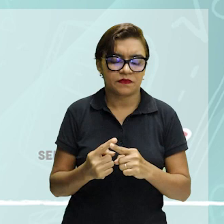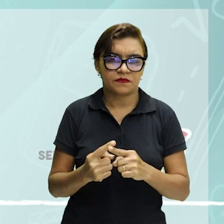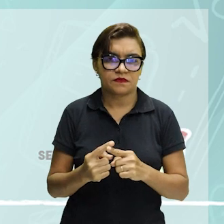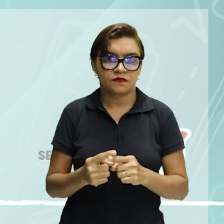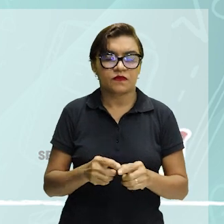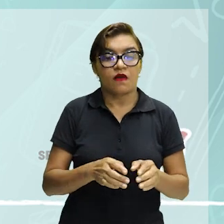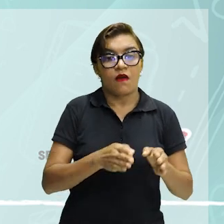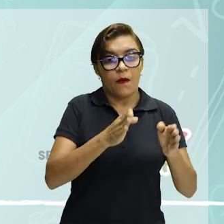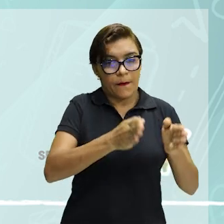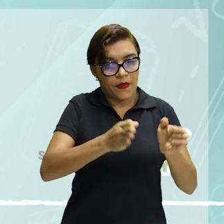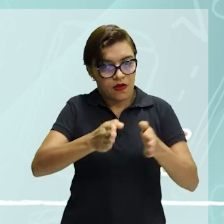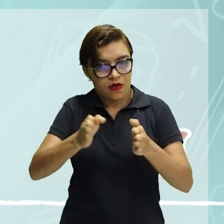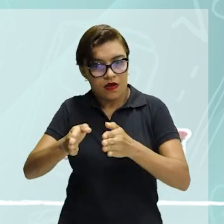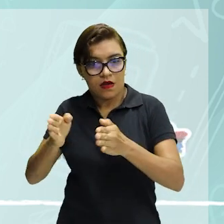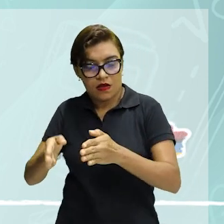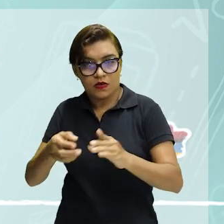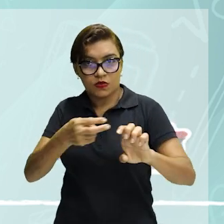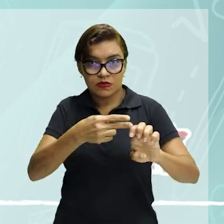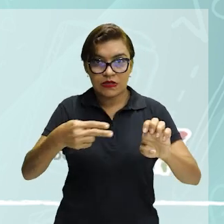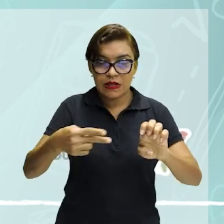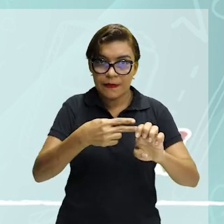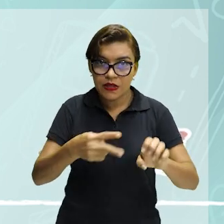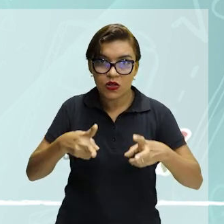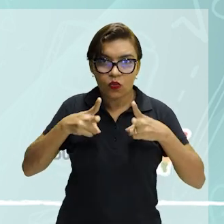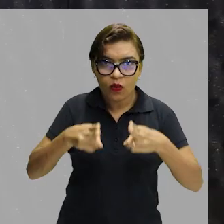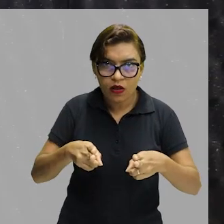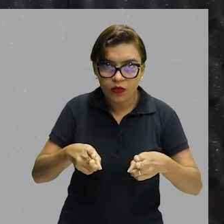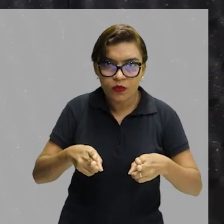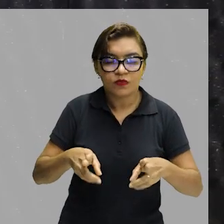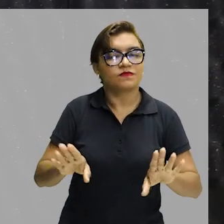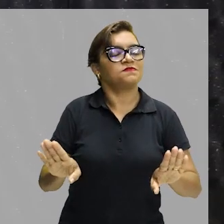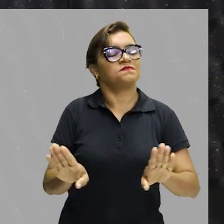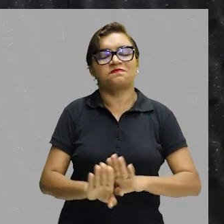elementos apresentam propriedades químicas semelhantes. Não,